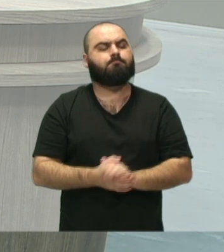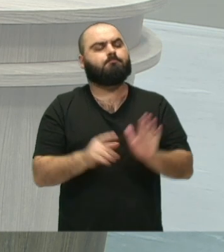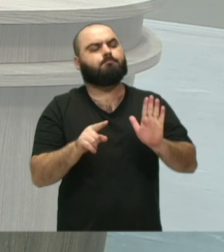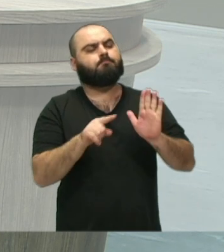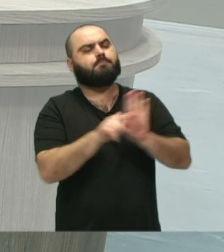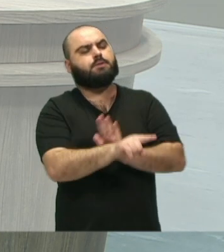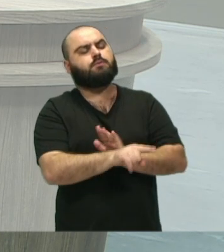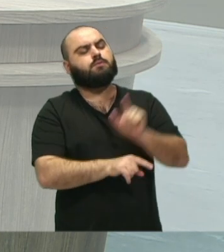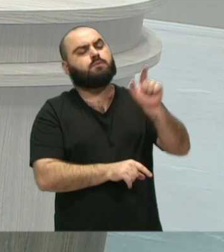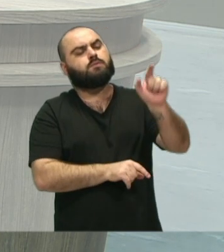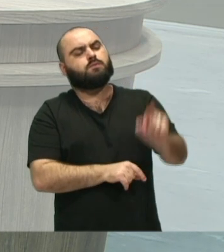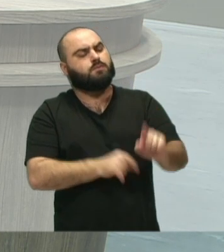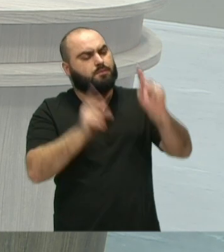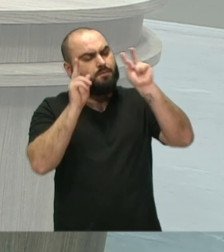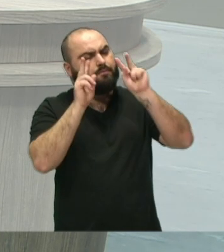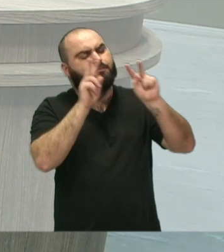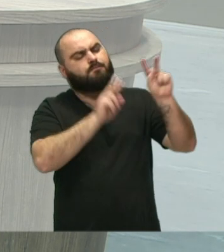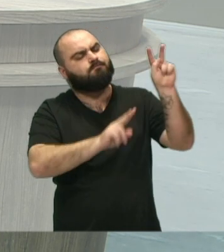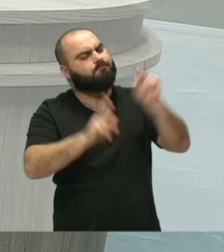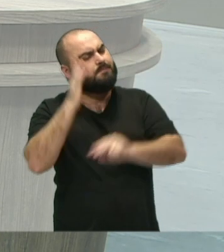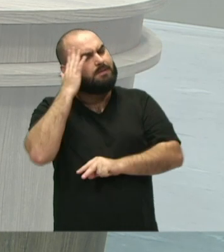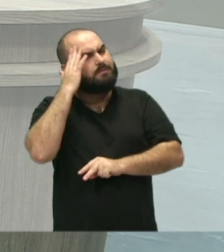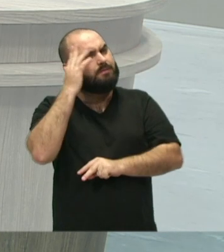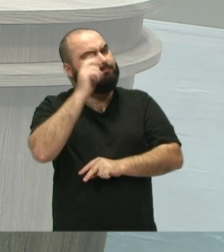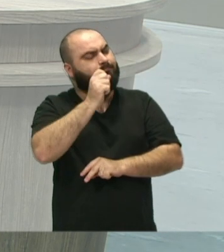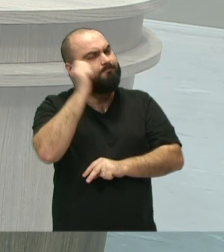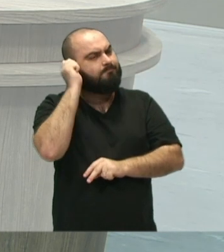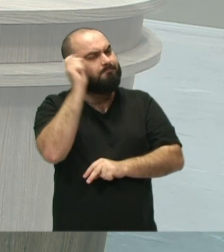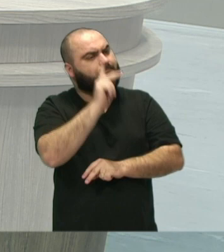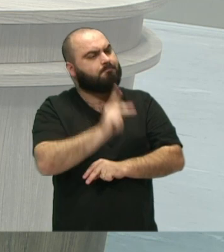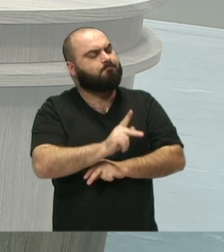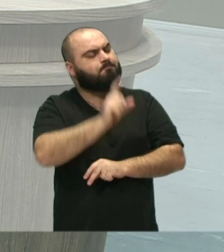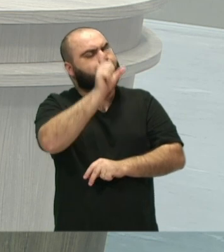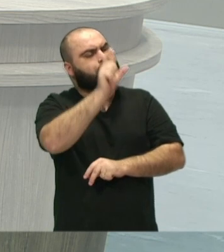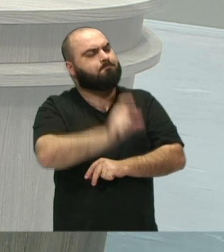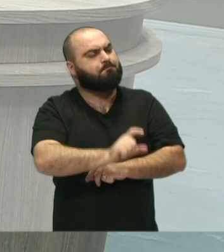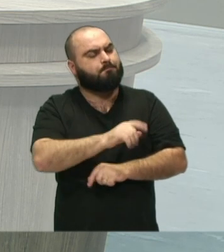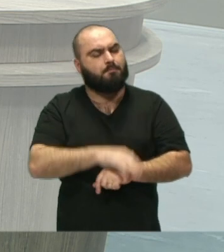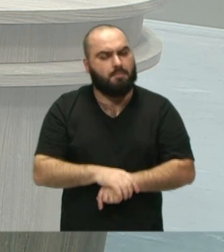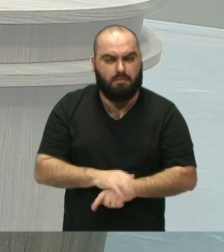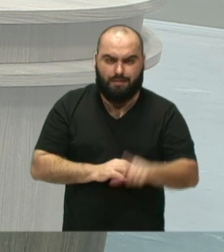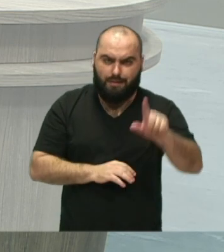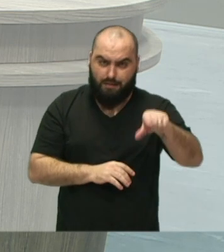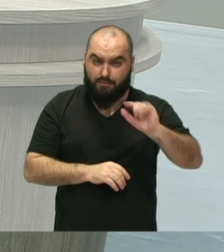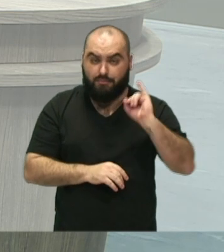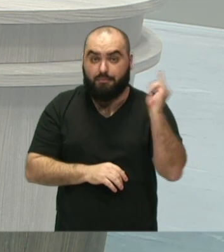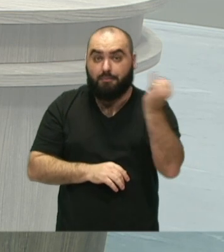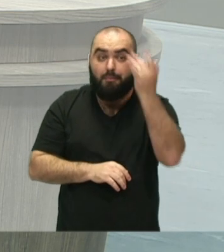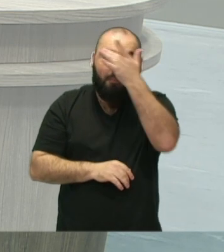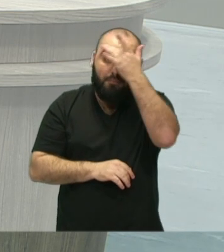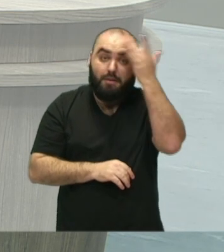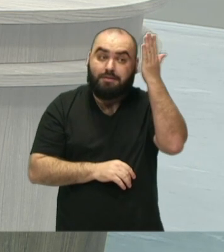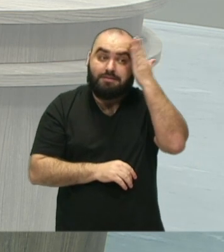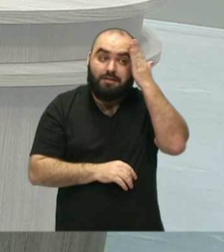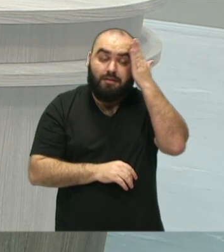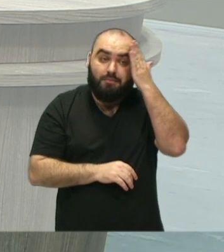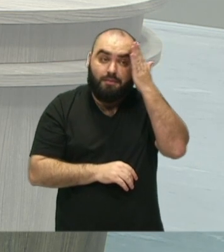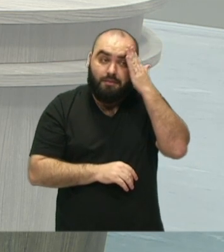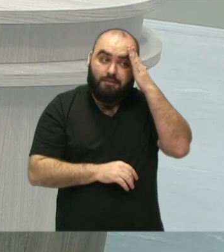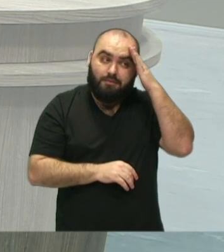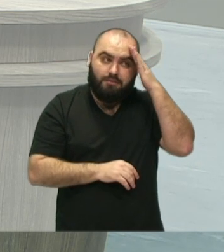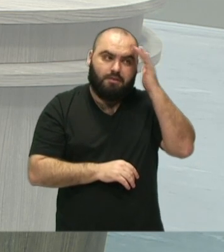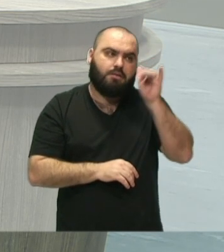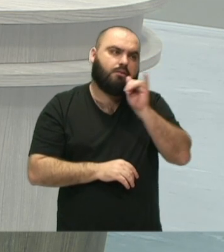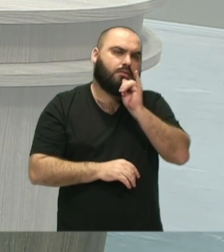Na tua visão, é importante, né, que todo mundo saiba também dessas figuras que, às vezes, se